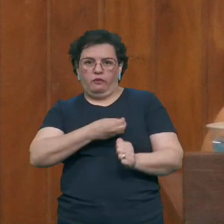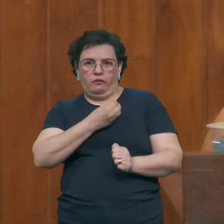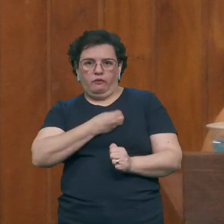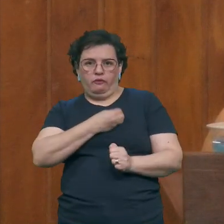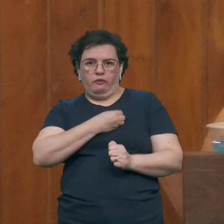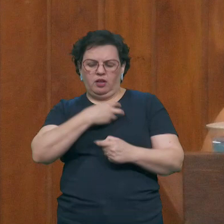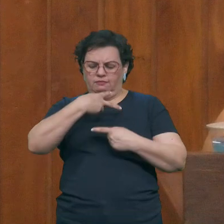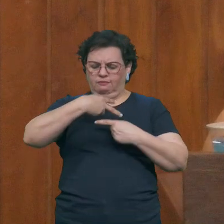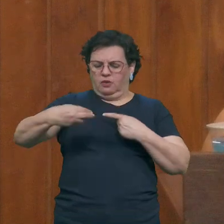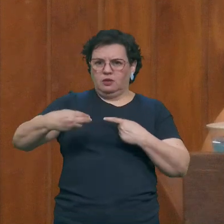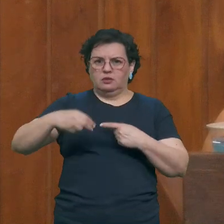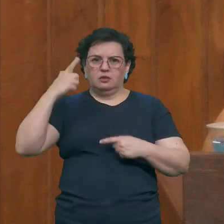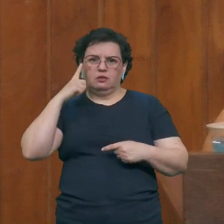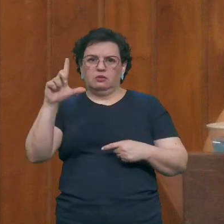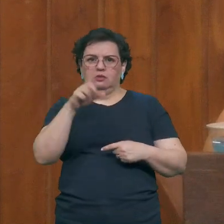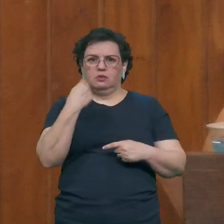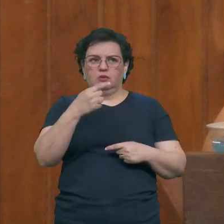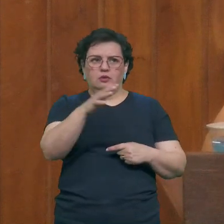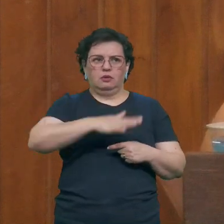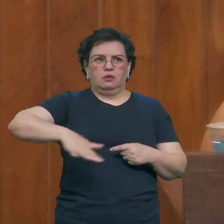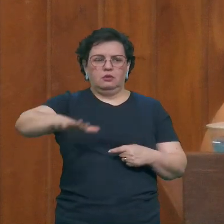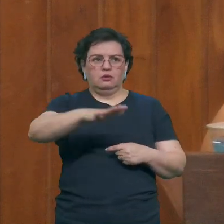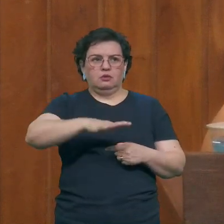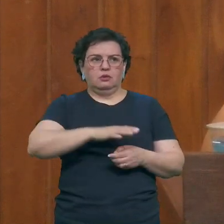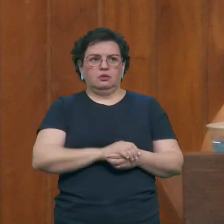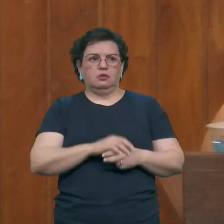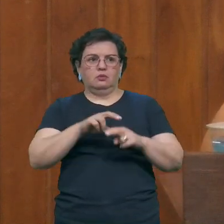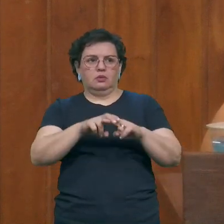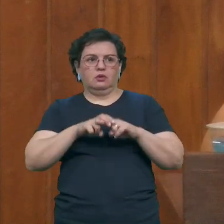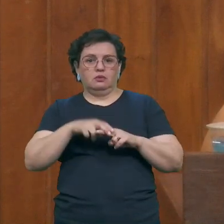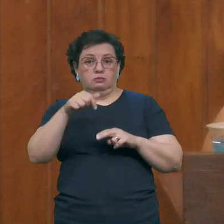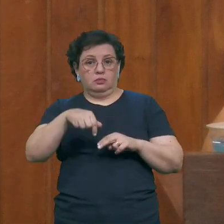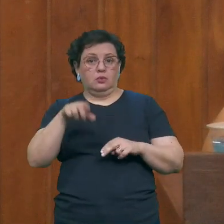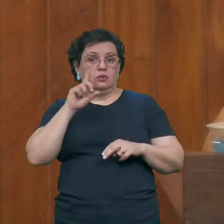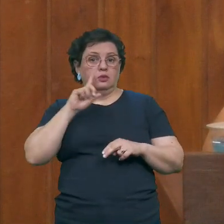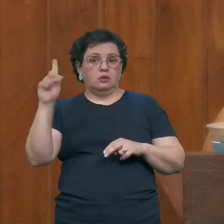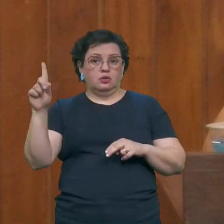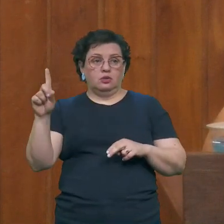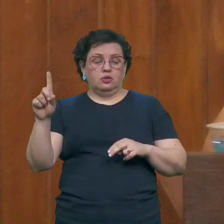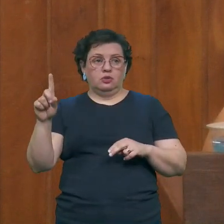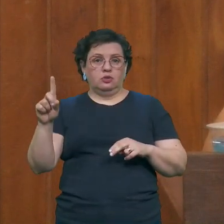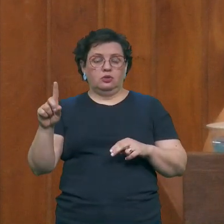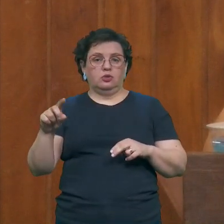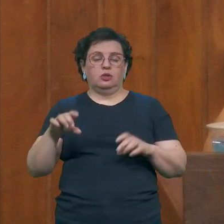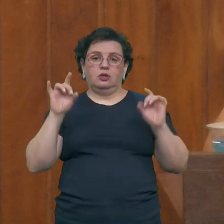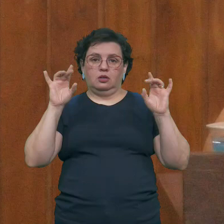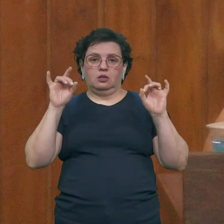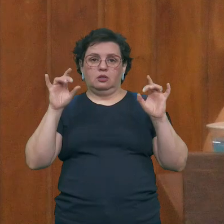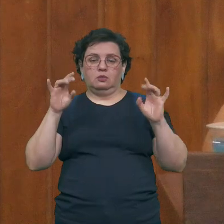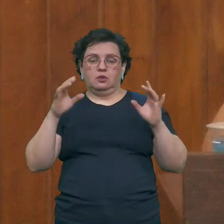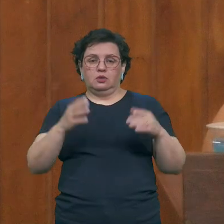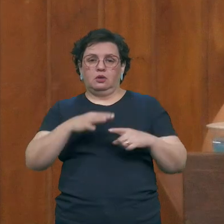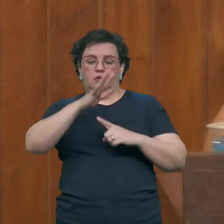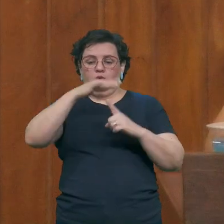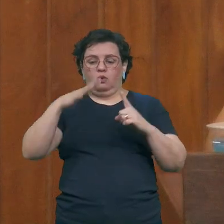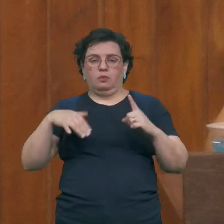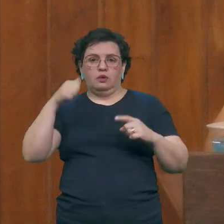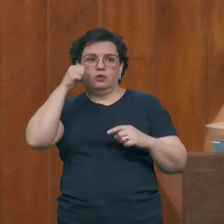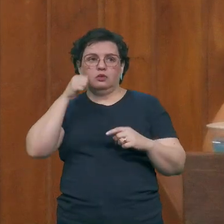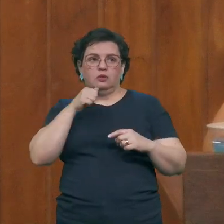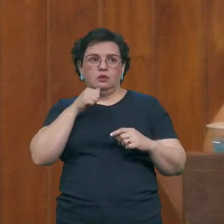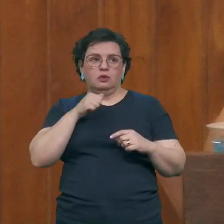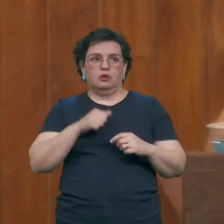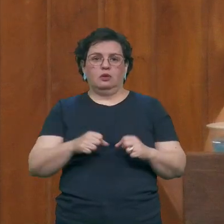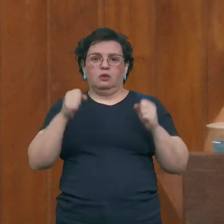vencer e conquistar os nossos espaços. Por isso, nessa data de solene homenagem às mulheres, digo, no Poder